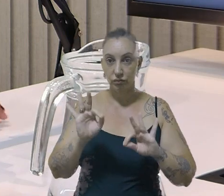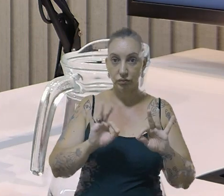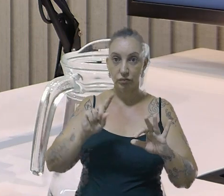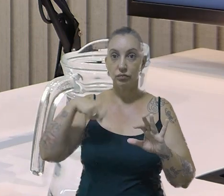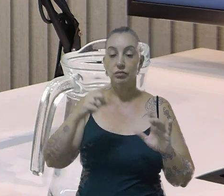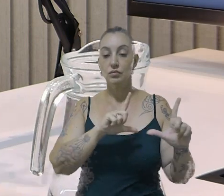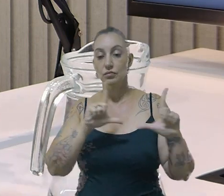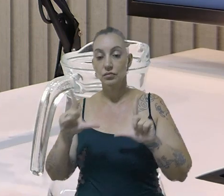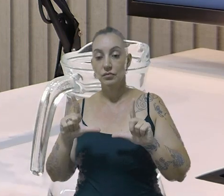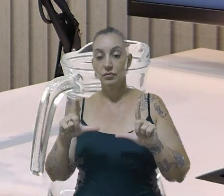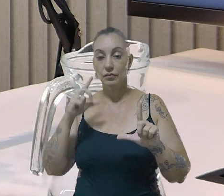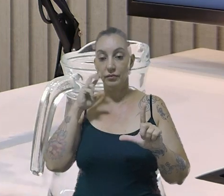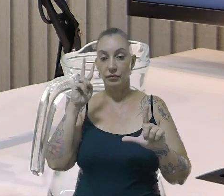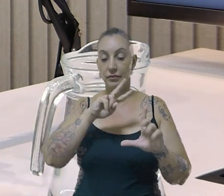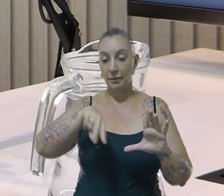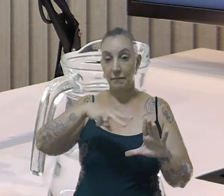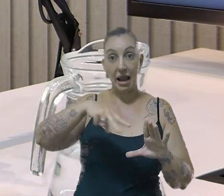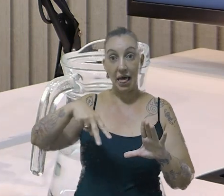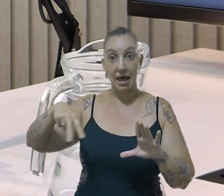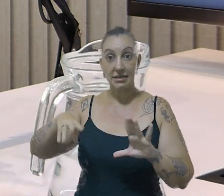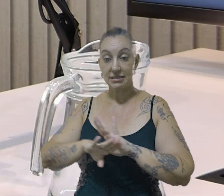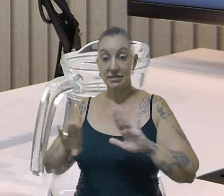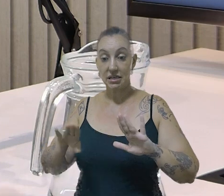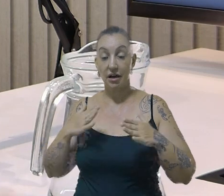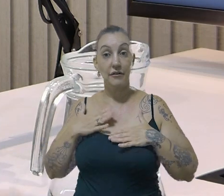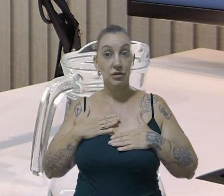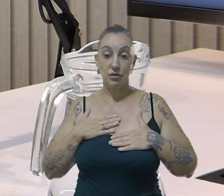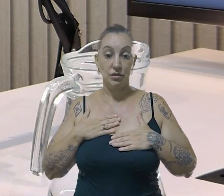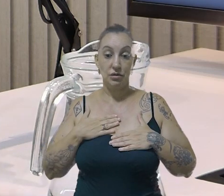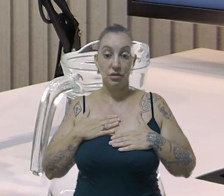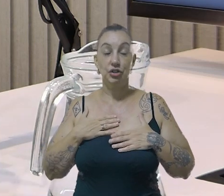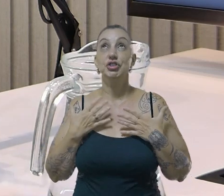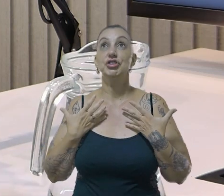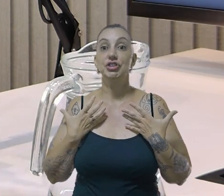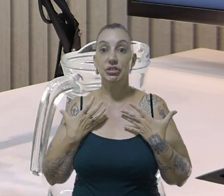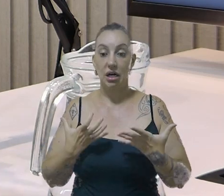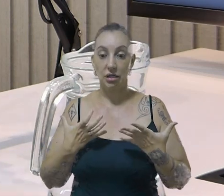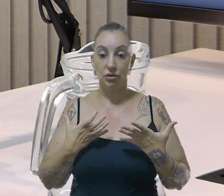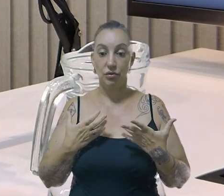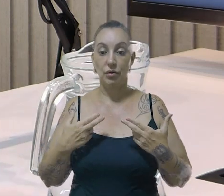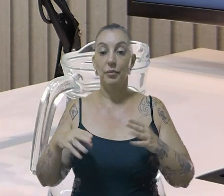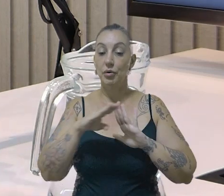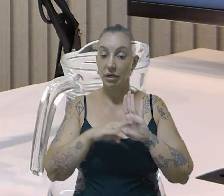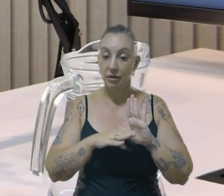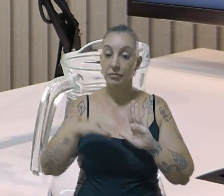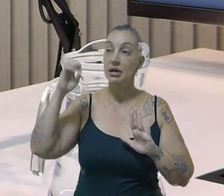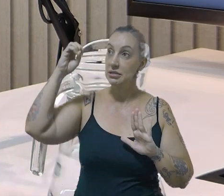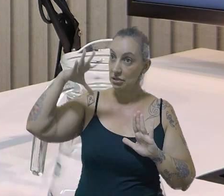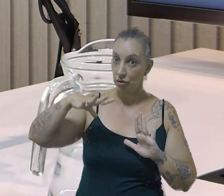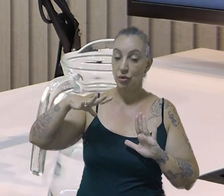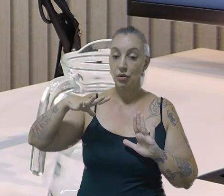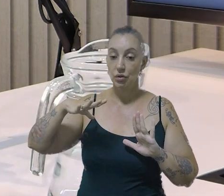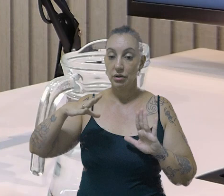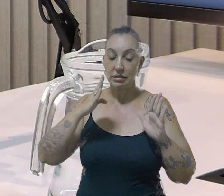cena então a gente foi sem o balé porque é fisicamente muito chato o coisa da programação da luz porque você tem que fazer